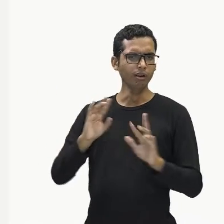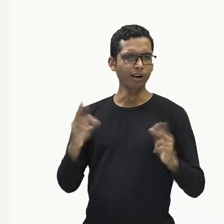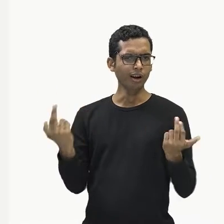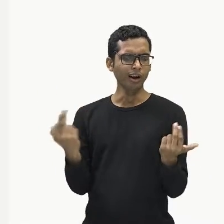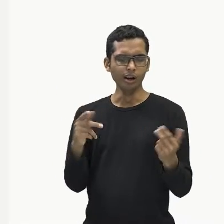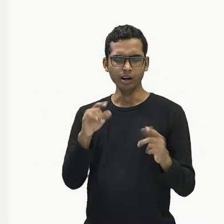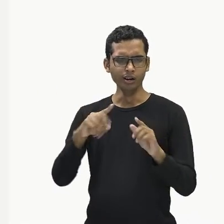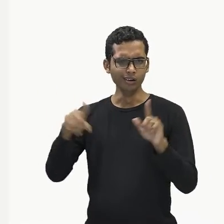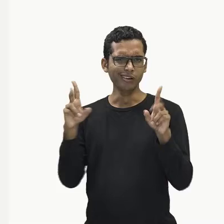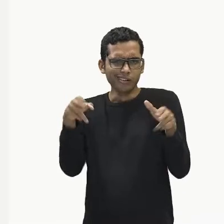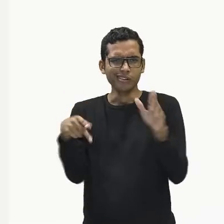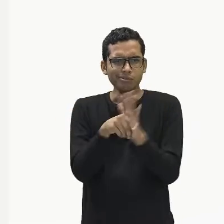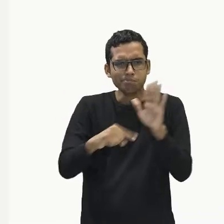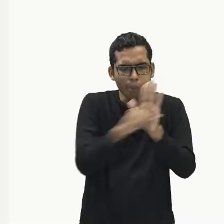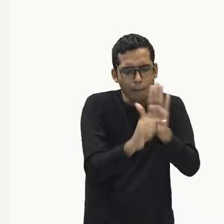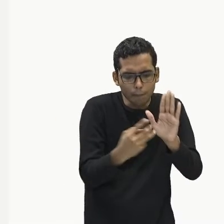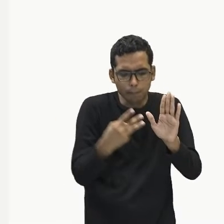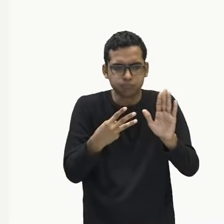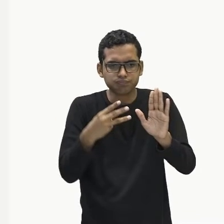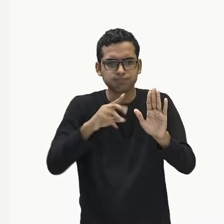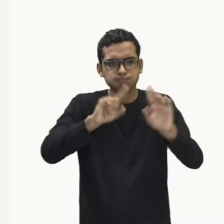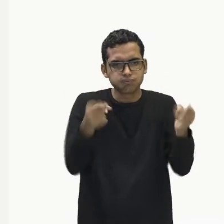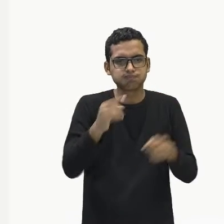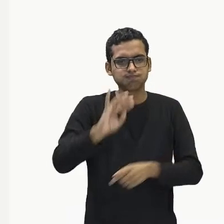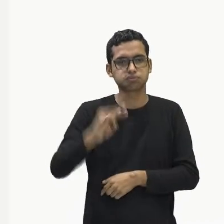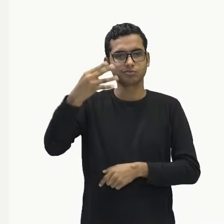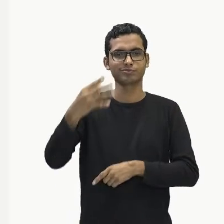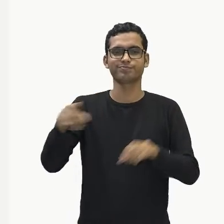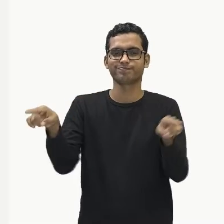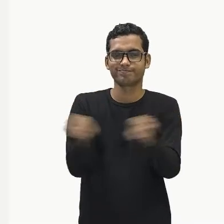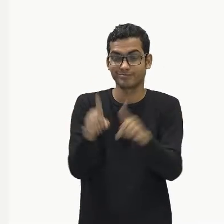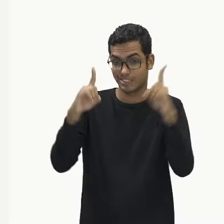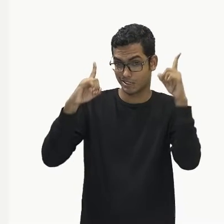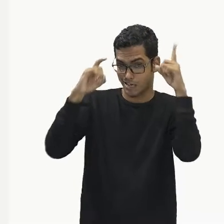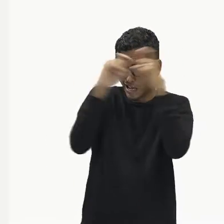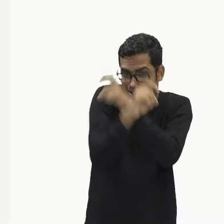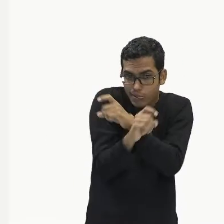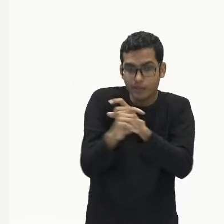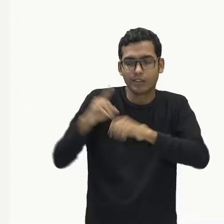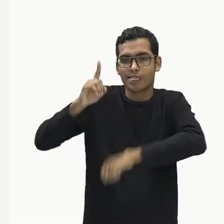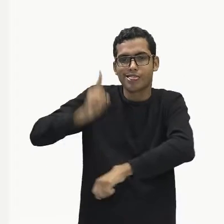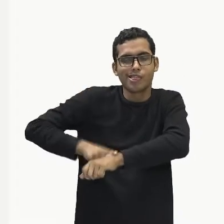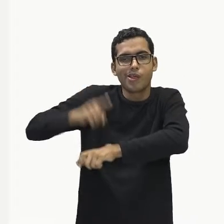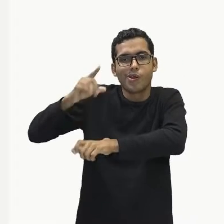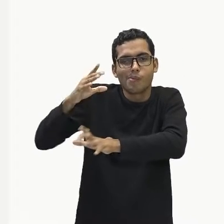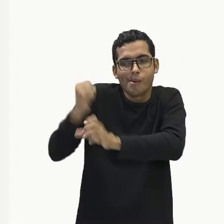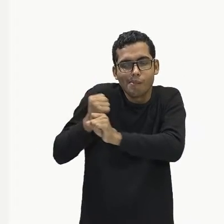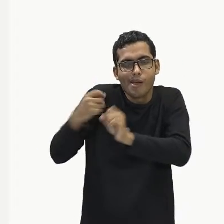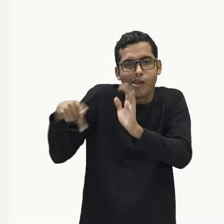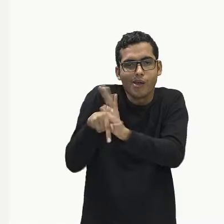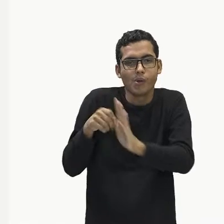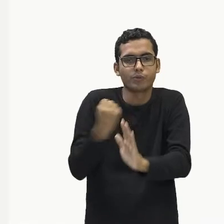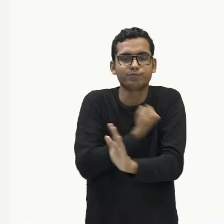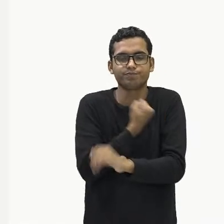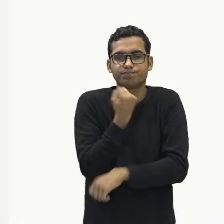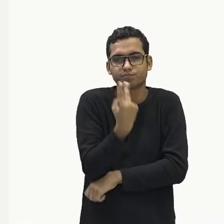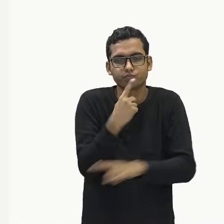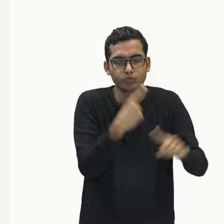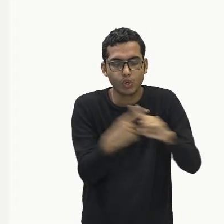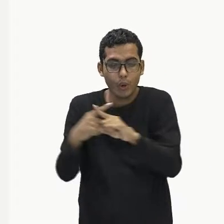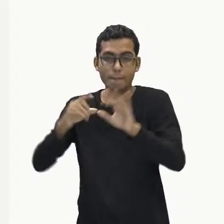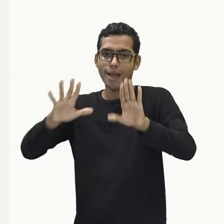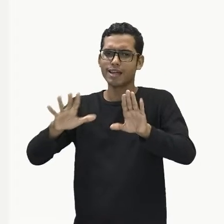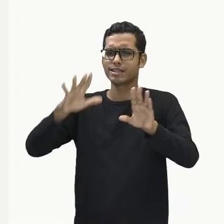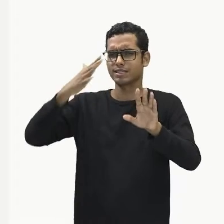menos 3. Com certeza, a dificuldade não é fazer a multiplicação do 2. É justamente